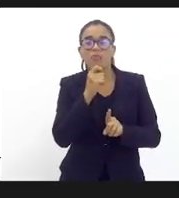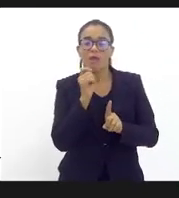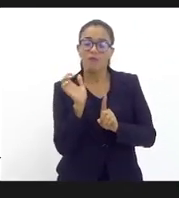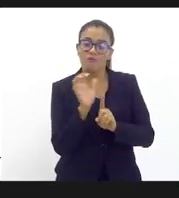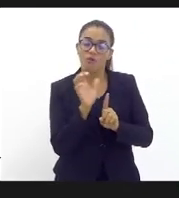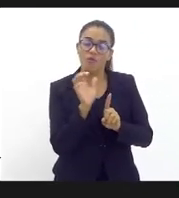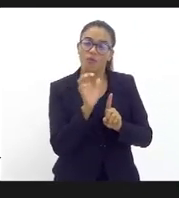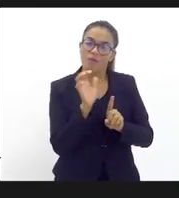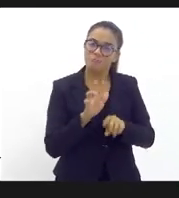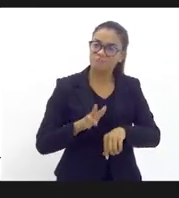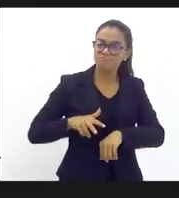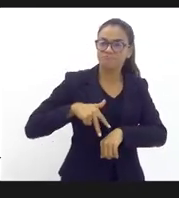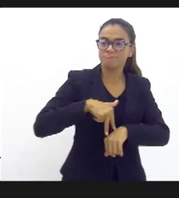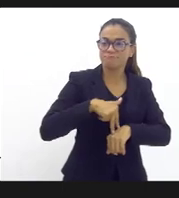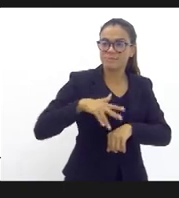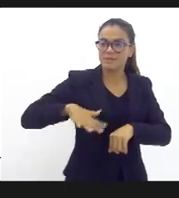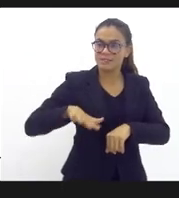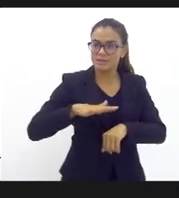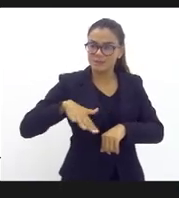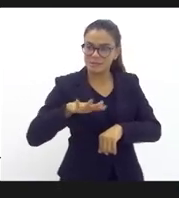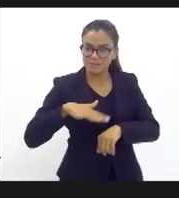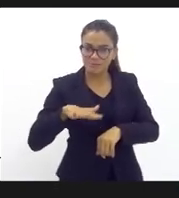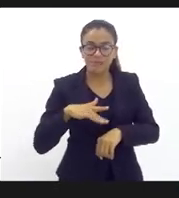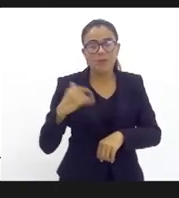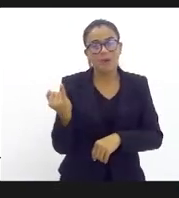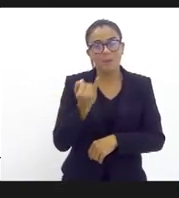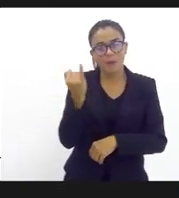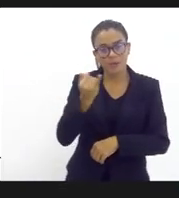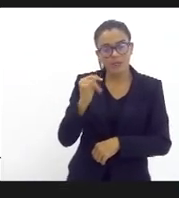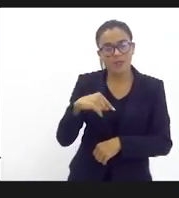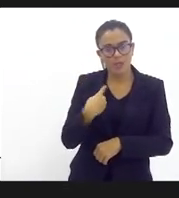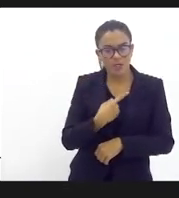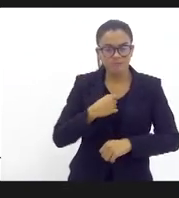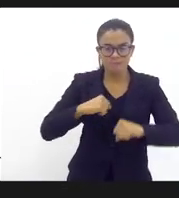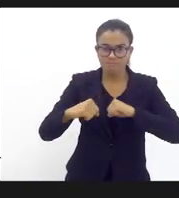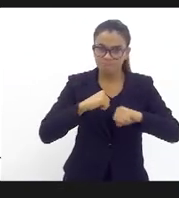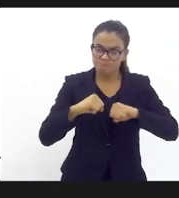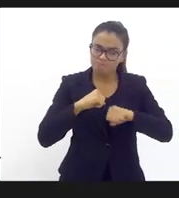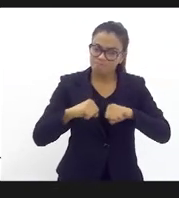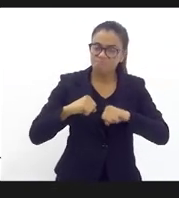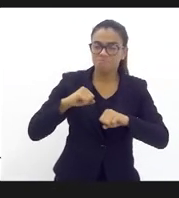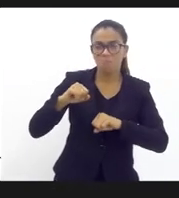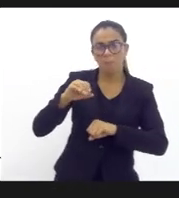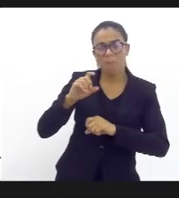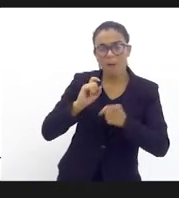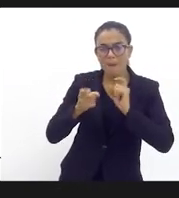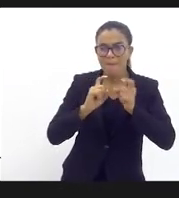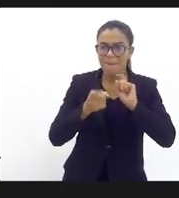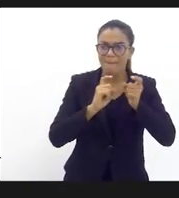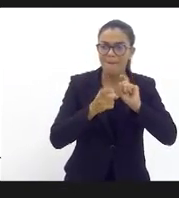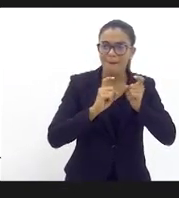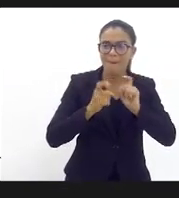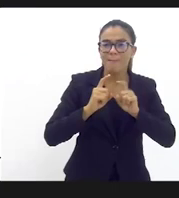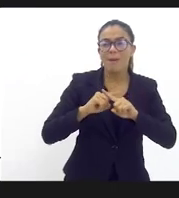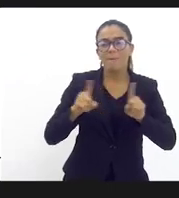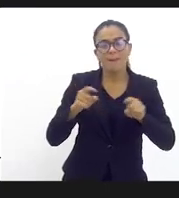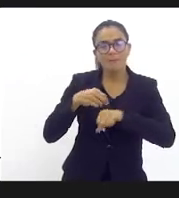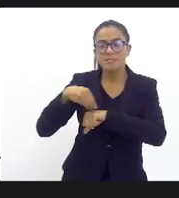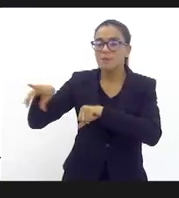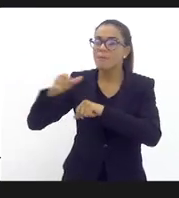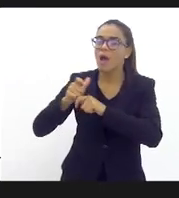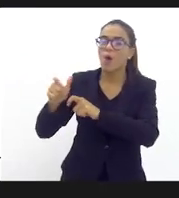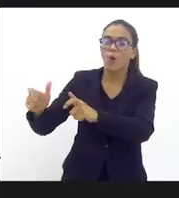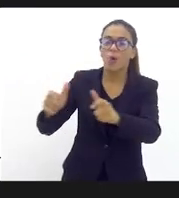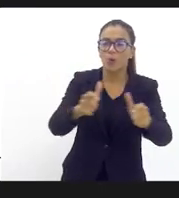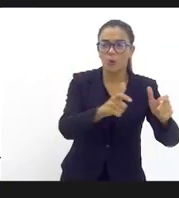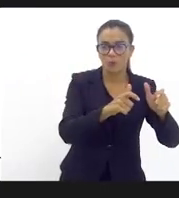tem trazendo a gente para esse espaço. Então, assim, é de suma importância a gente estar aqui podendo verbalizar, mas a gente precisa levar isso para outros lugares. Por isso que